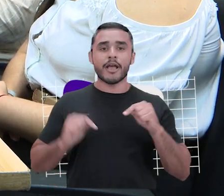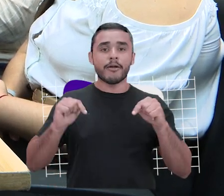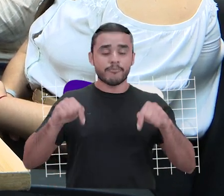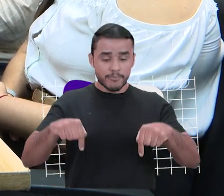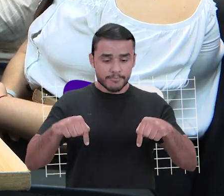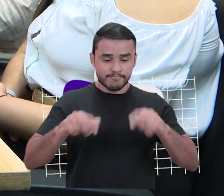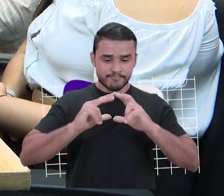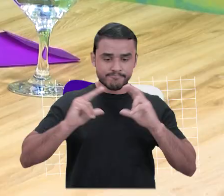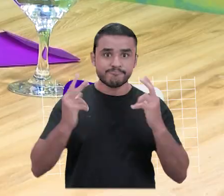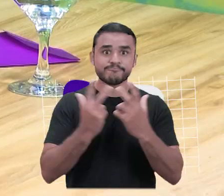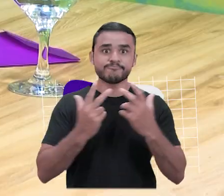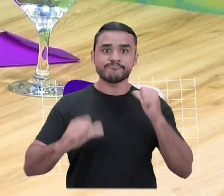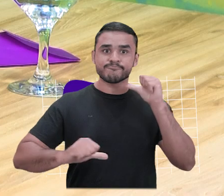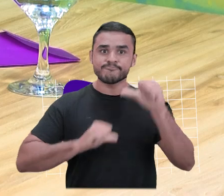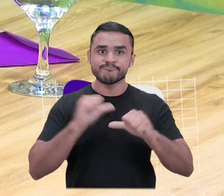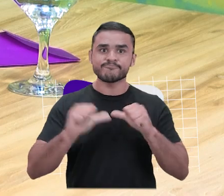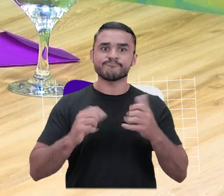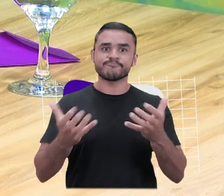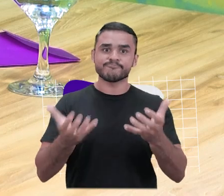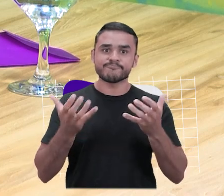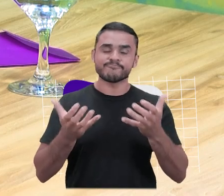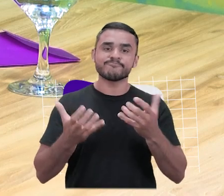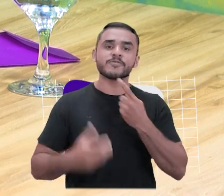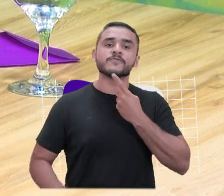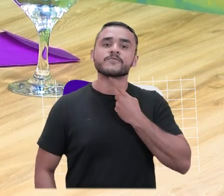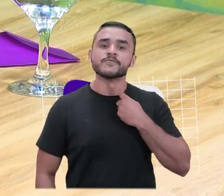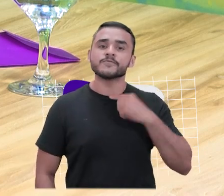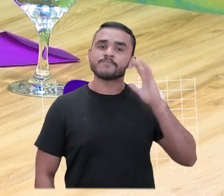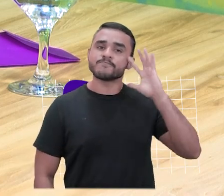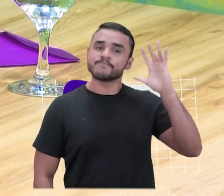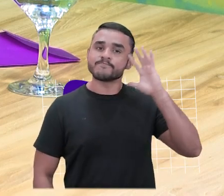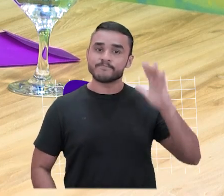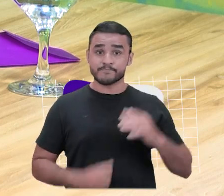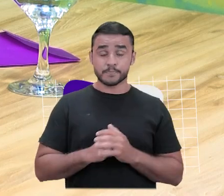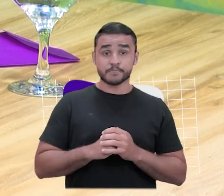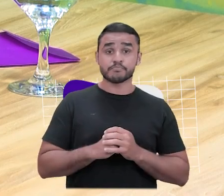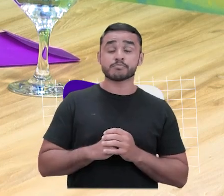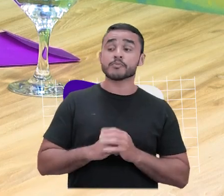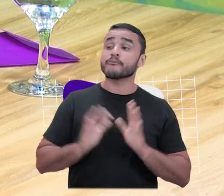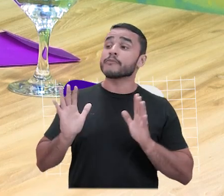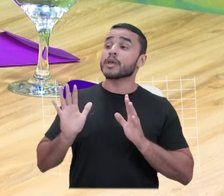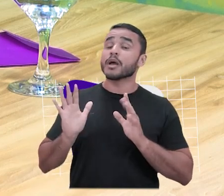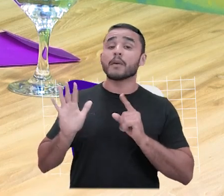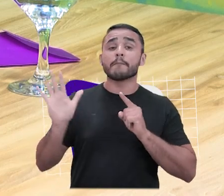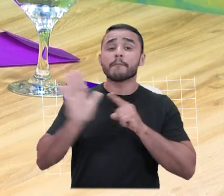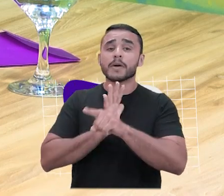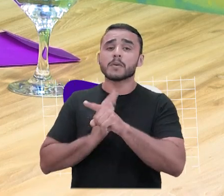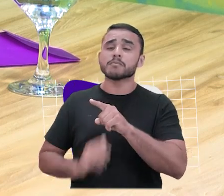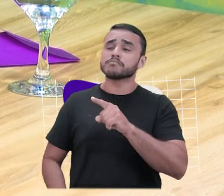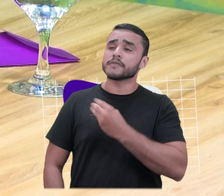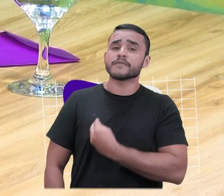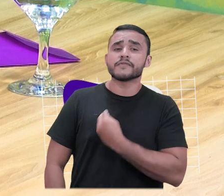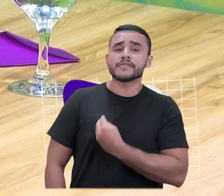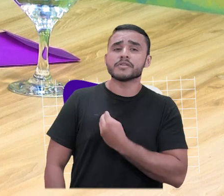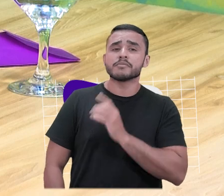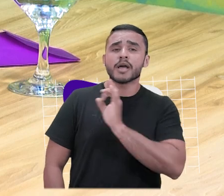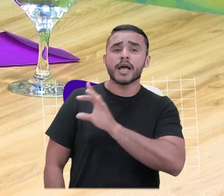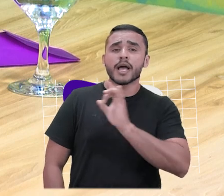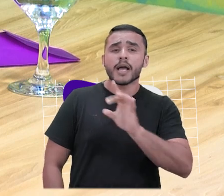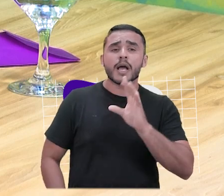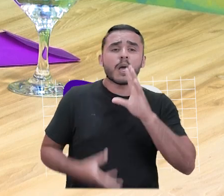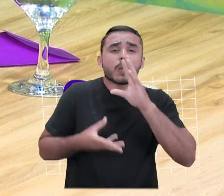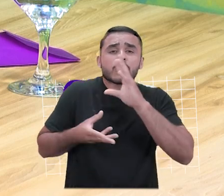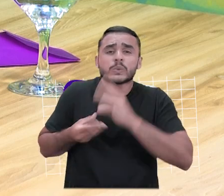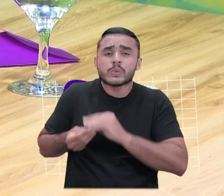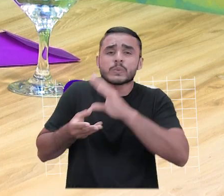querendo mudar e fazendo mesmo. Mas antes de mais nada, eu queria que vocês dissessem quem é um pouquinho de cada um e a história. Um breve resumo,